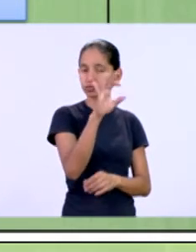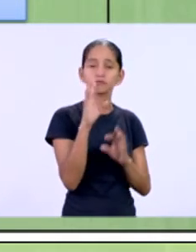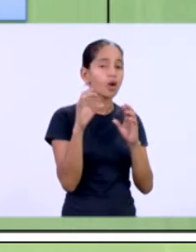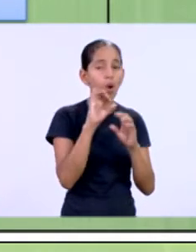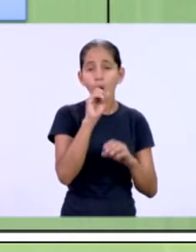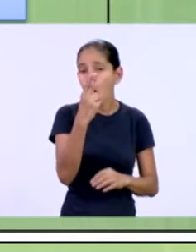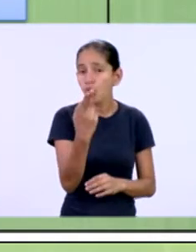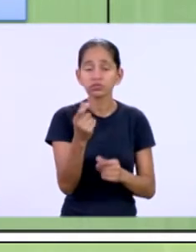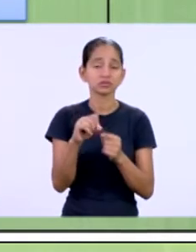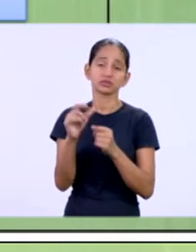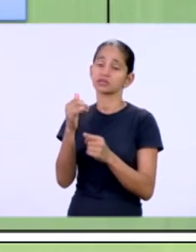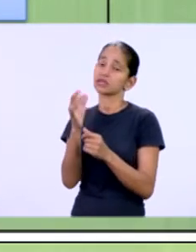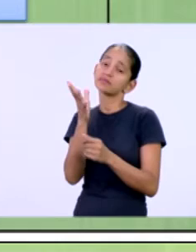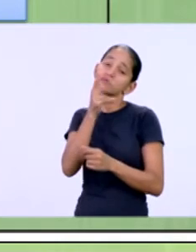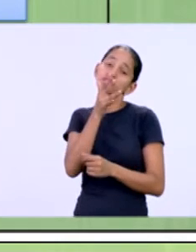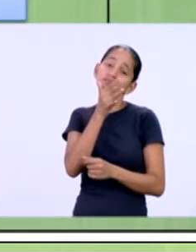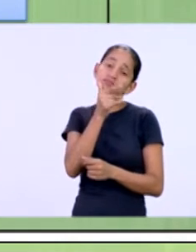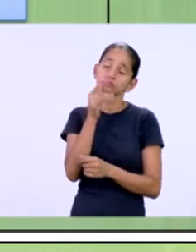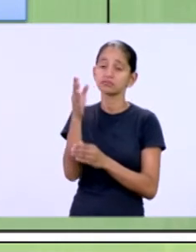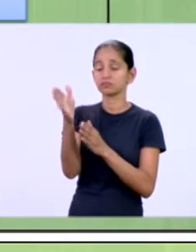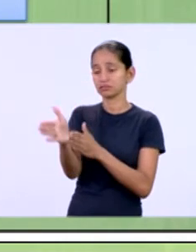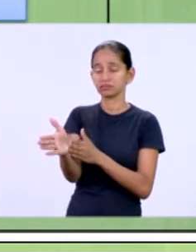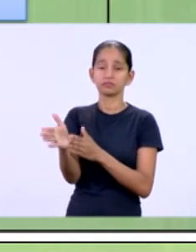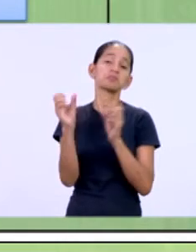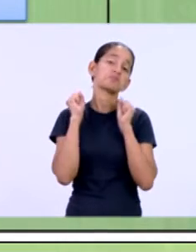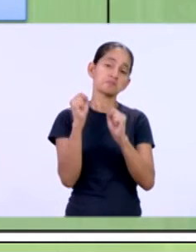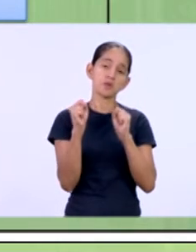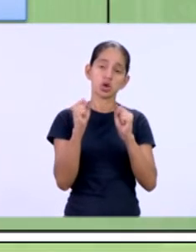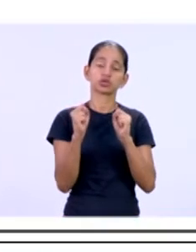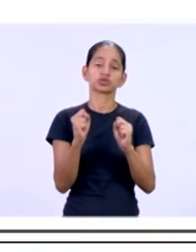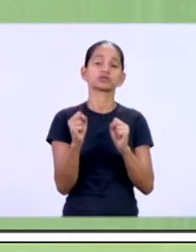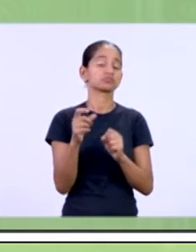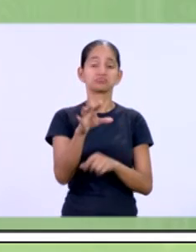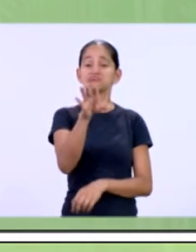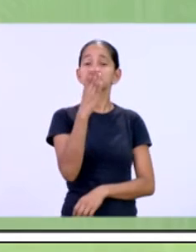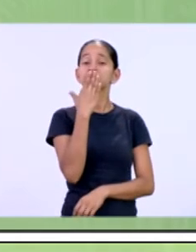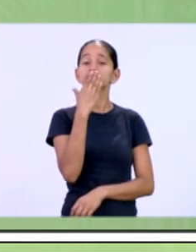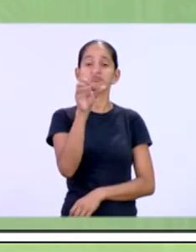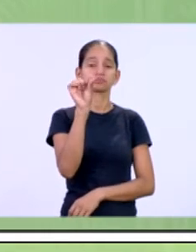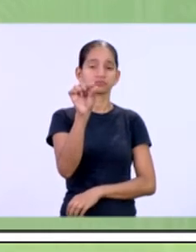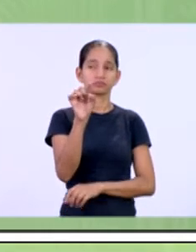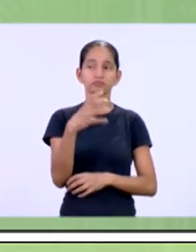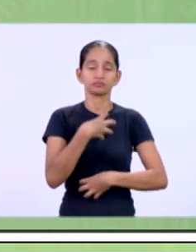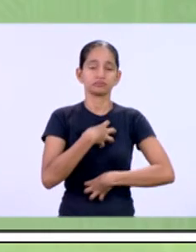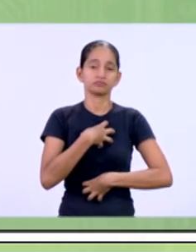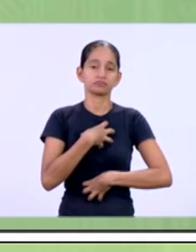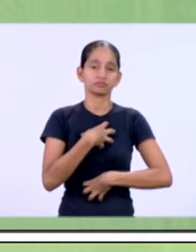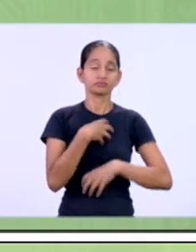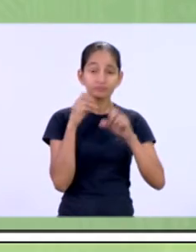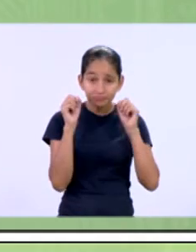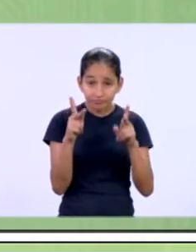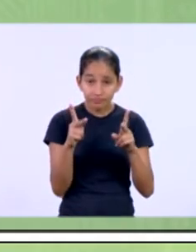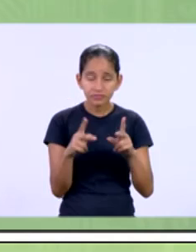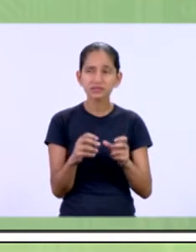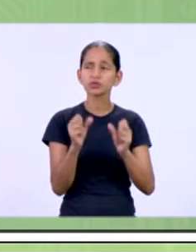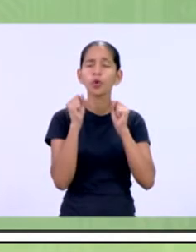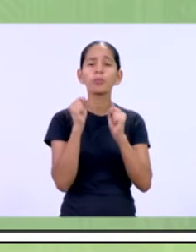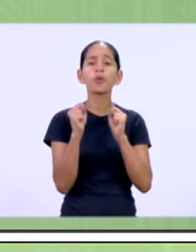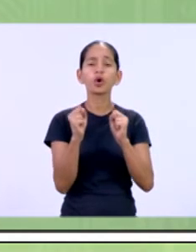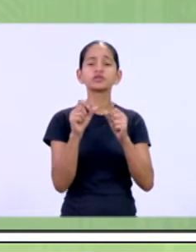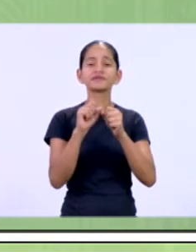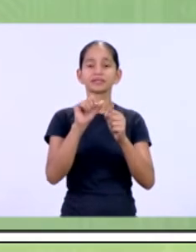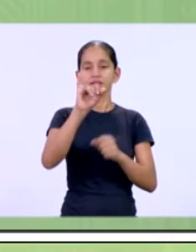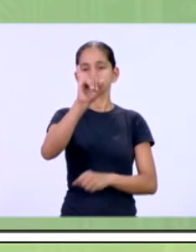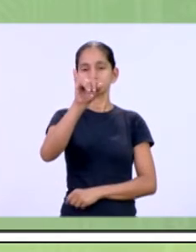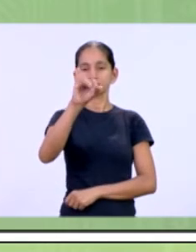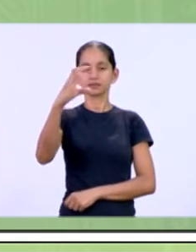Ou, se eu quiser também, faço na fórmula completa. É da sua escolha. Correto? Tem como eu apurar o ICMS?